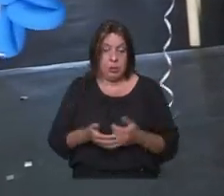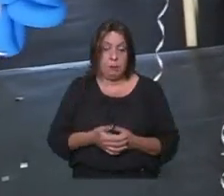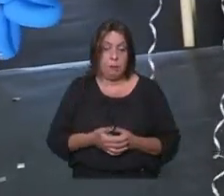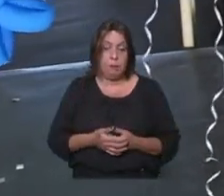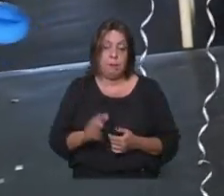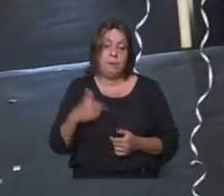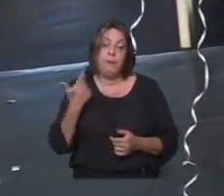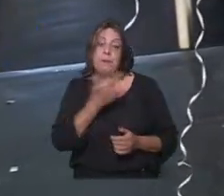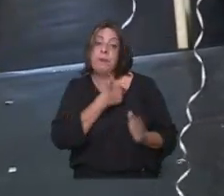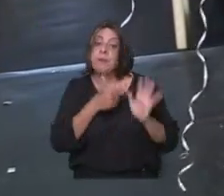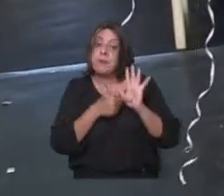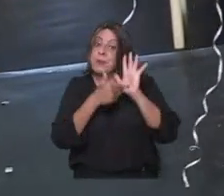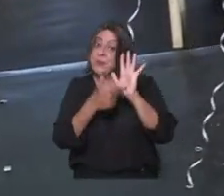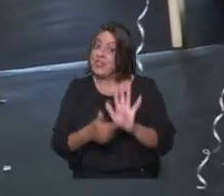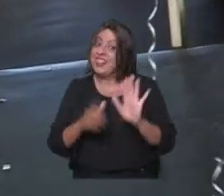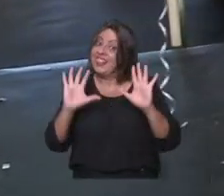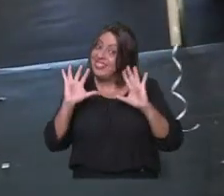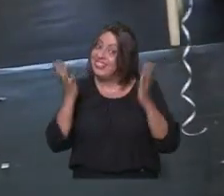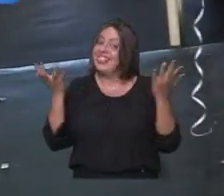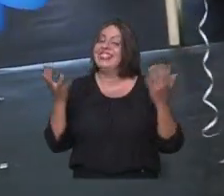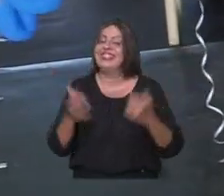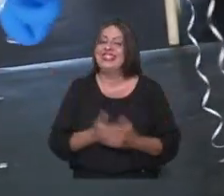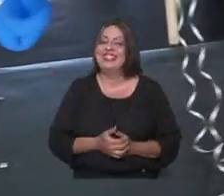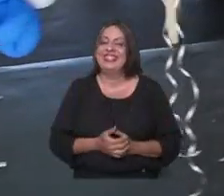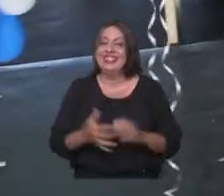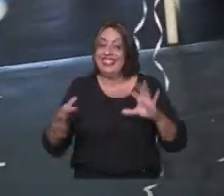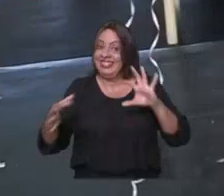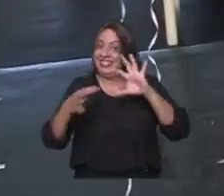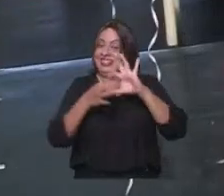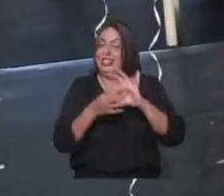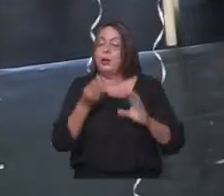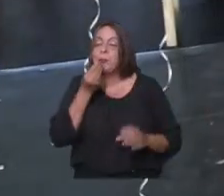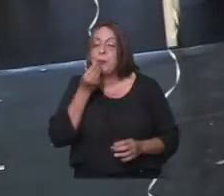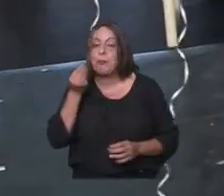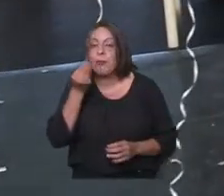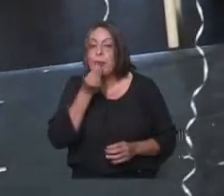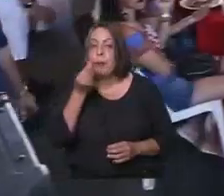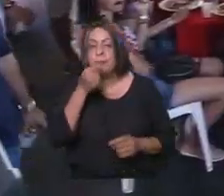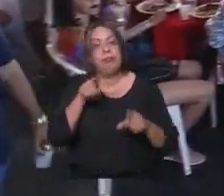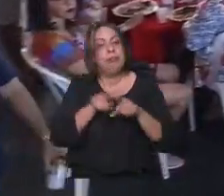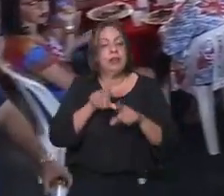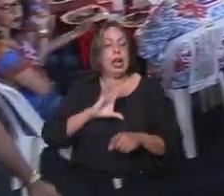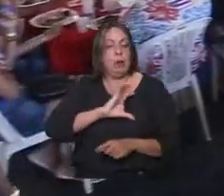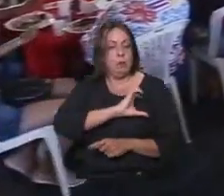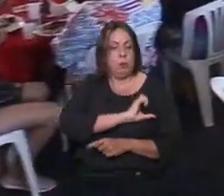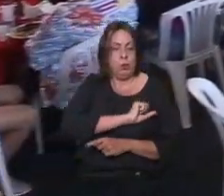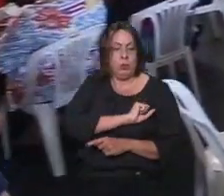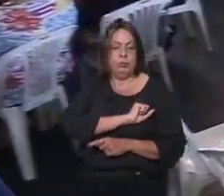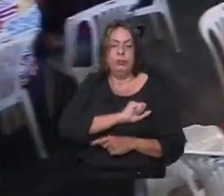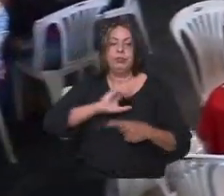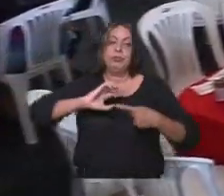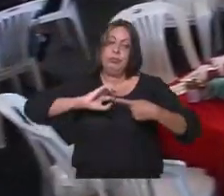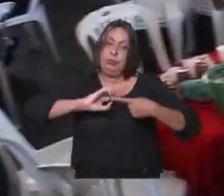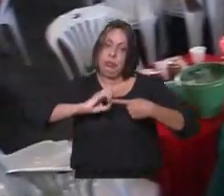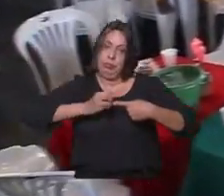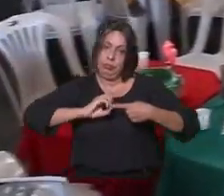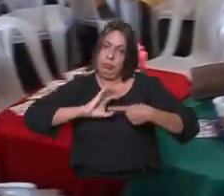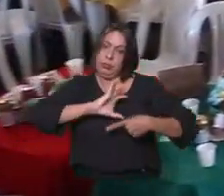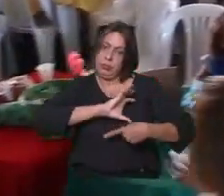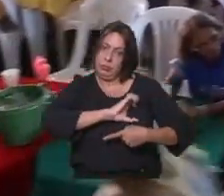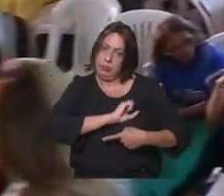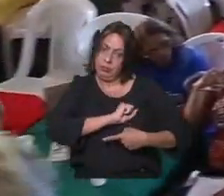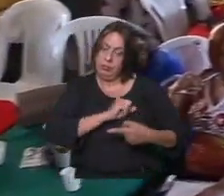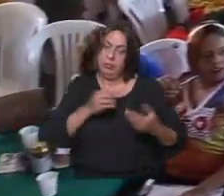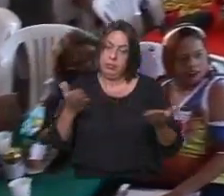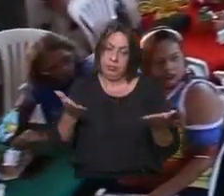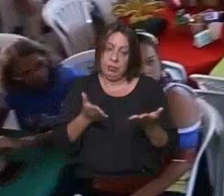nós vamos mostrar essa festa que une sabor e amor. A Feijoada com Amor GAC chegou